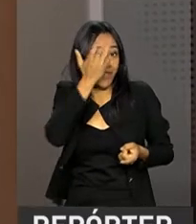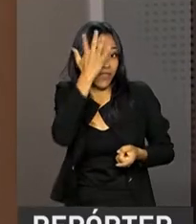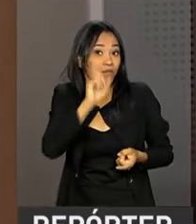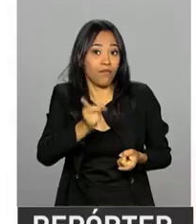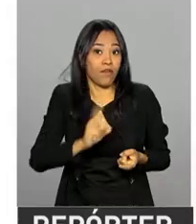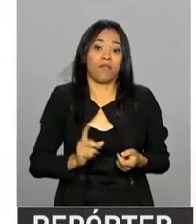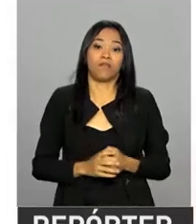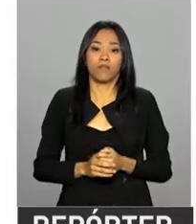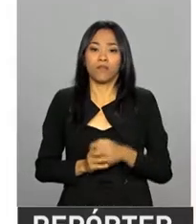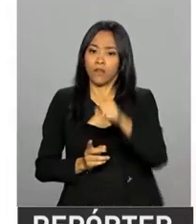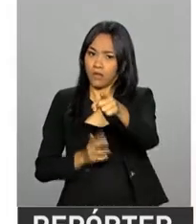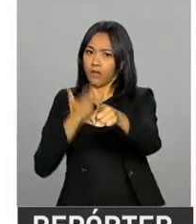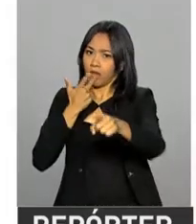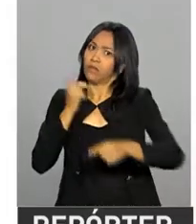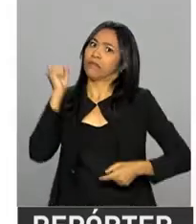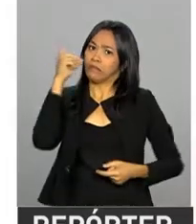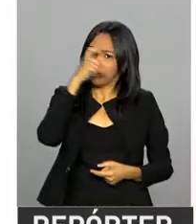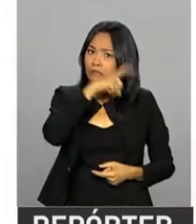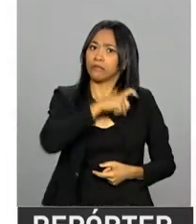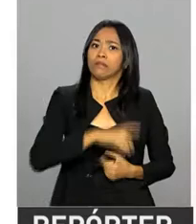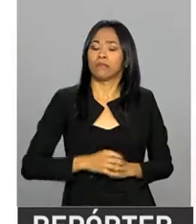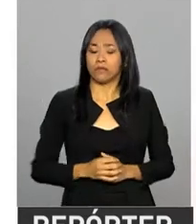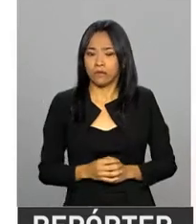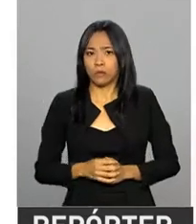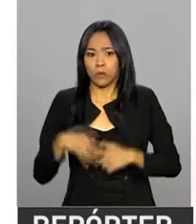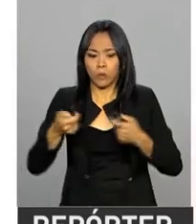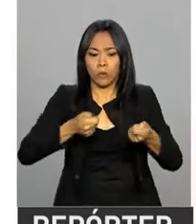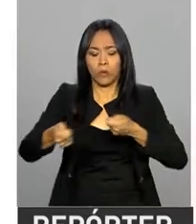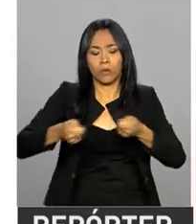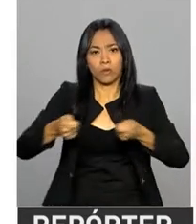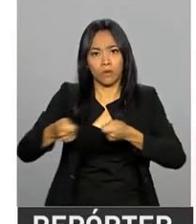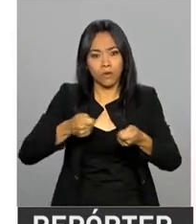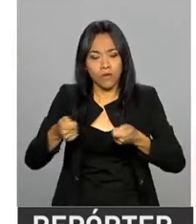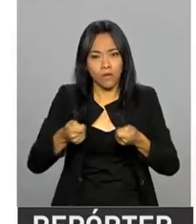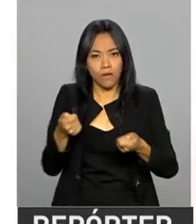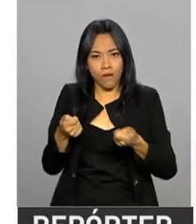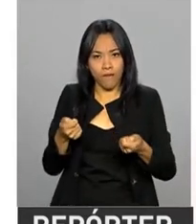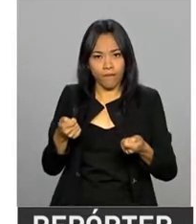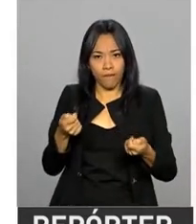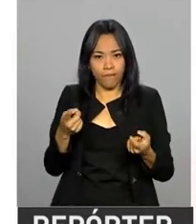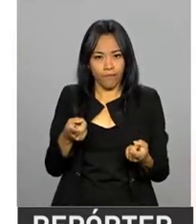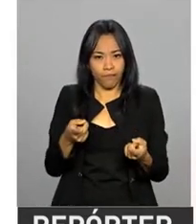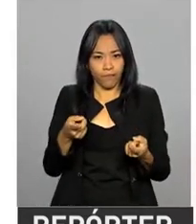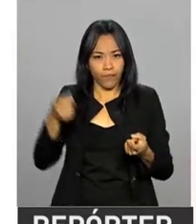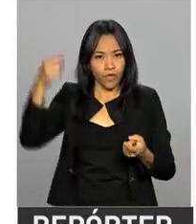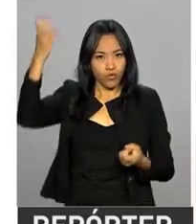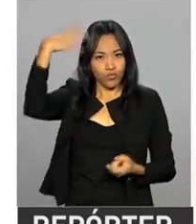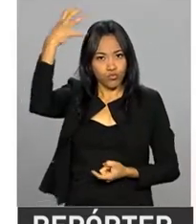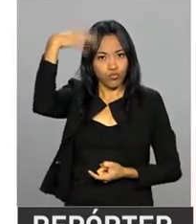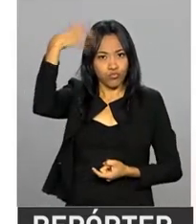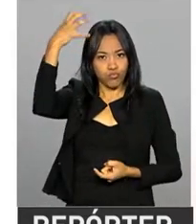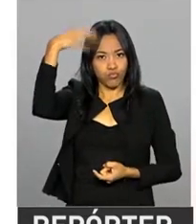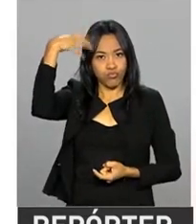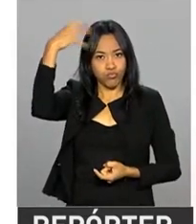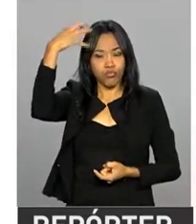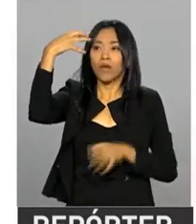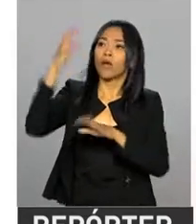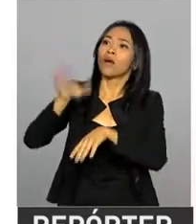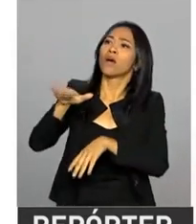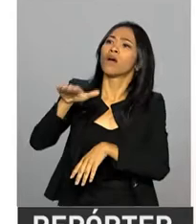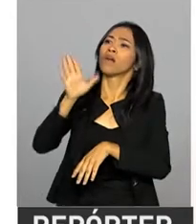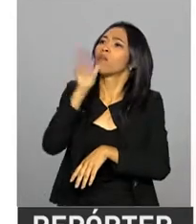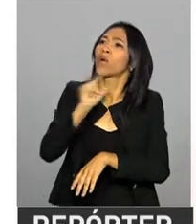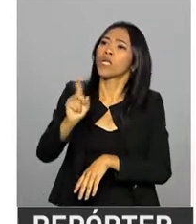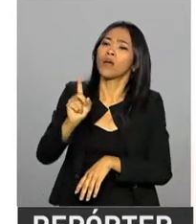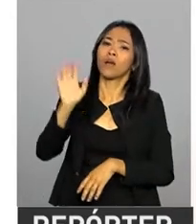fácil é difícil a gente sabe que controlar é menino banho ficar toda hora falando sai do banho logo não